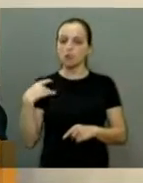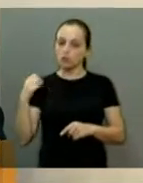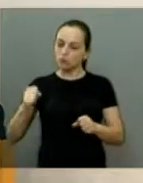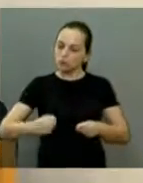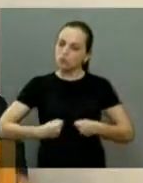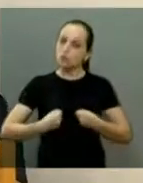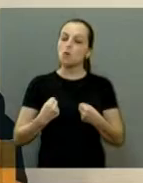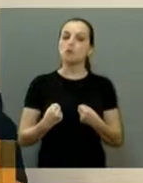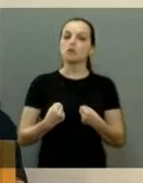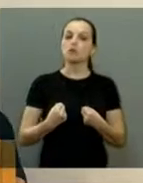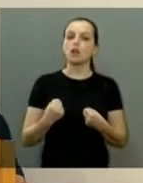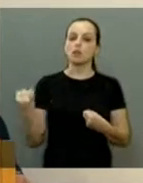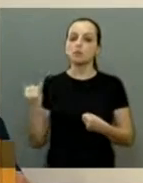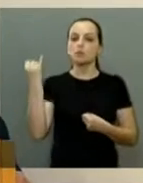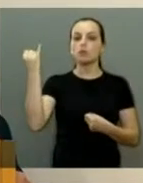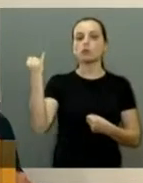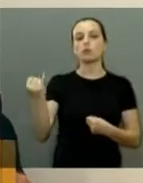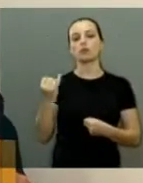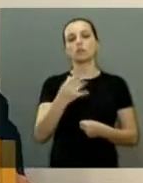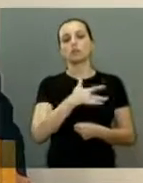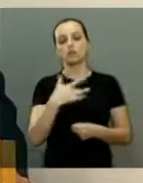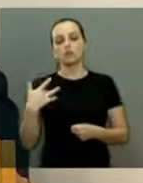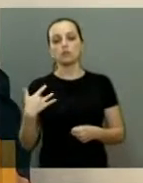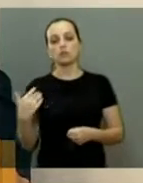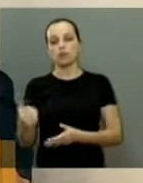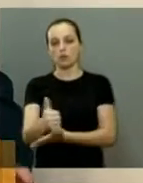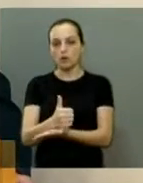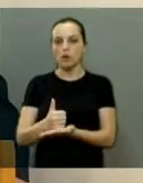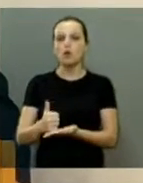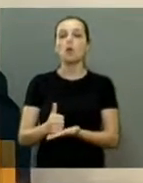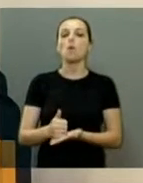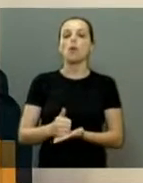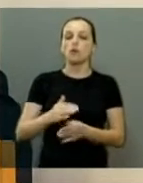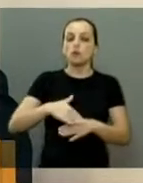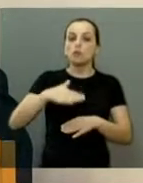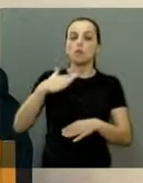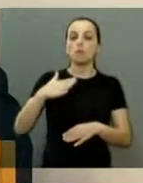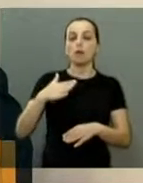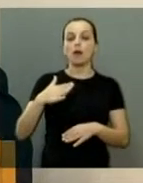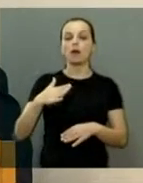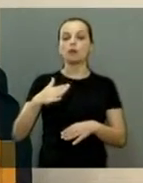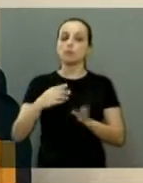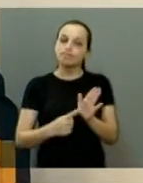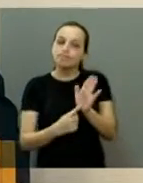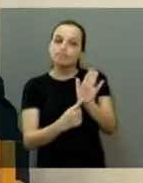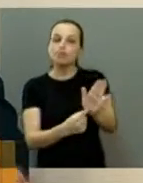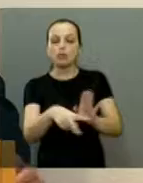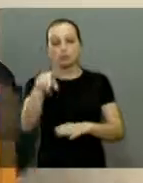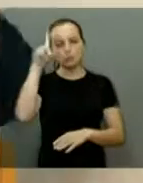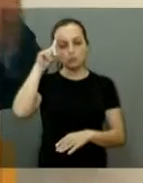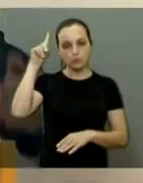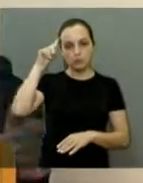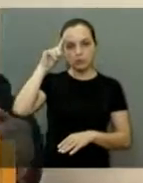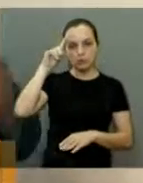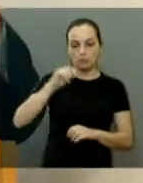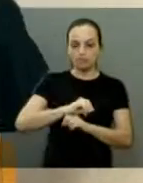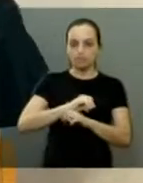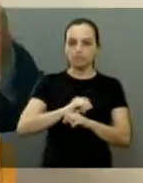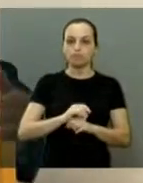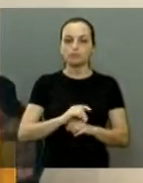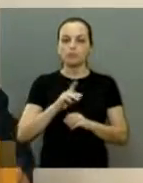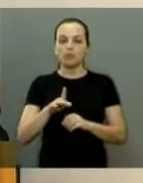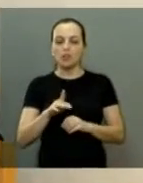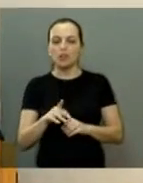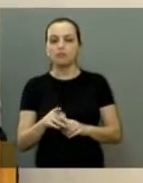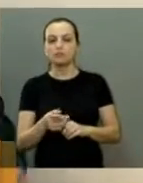ea saúde básica quanto mais fortalecer vai refletir no dia a dia e às vezes a gente vê só depoimento contrário